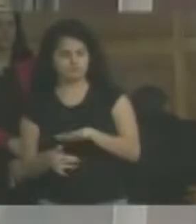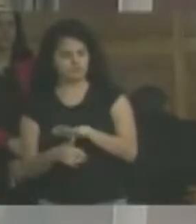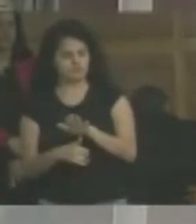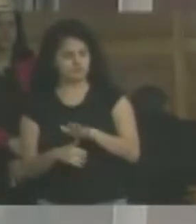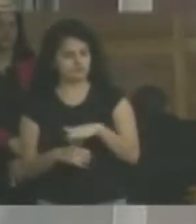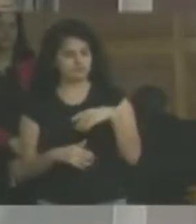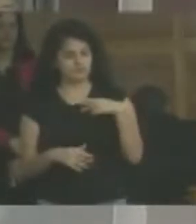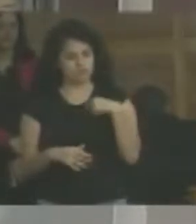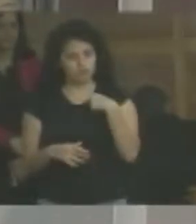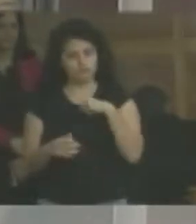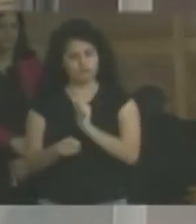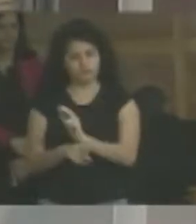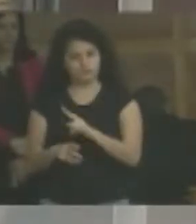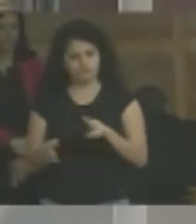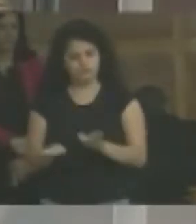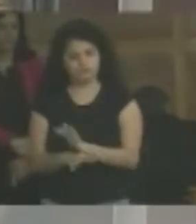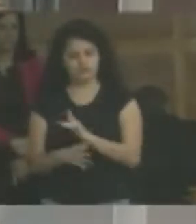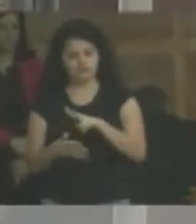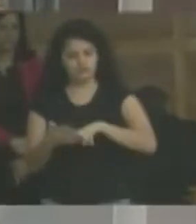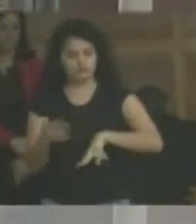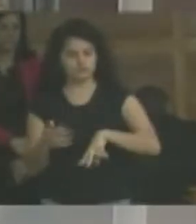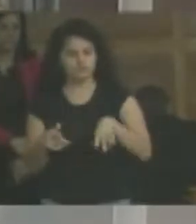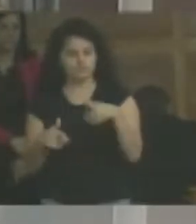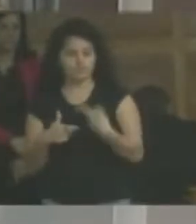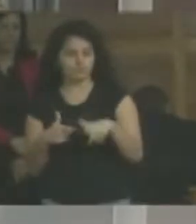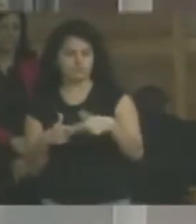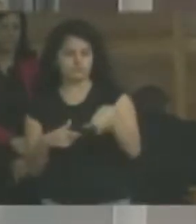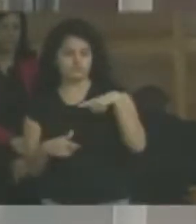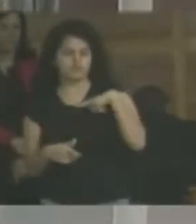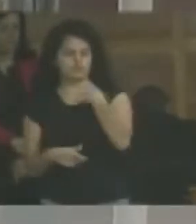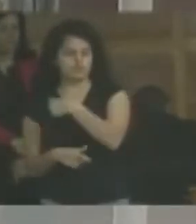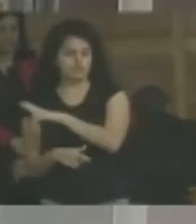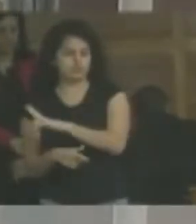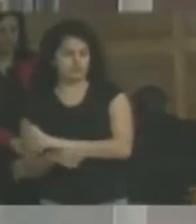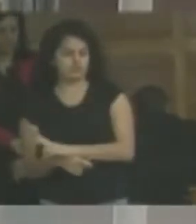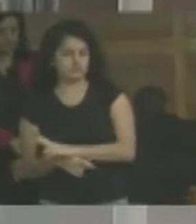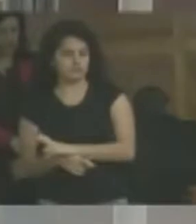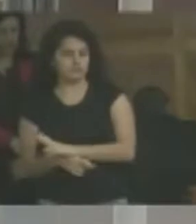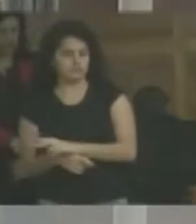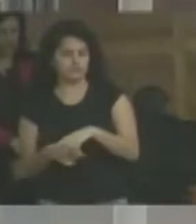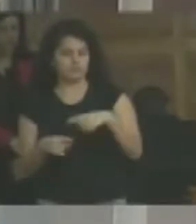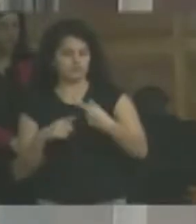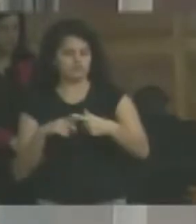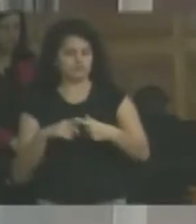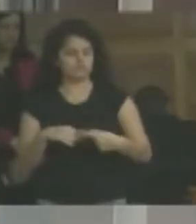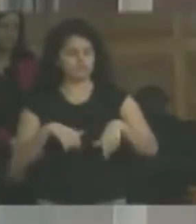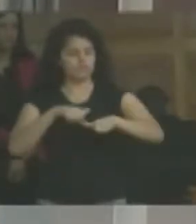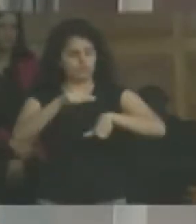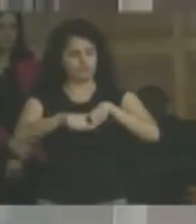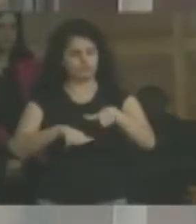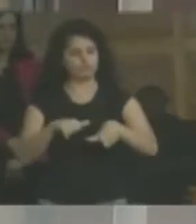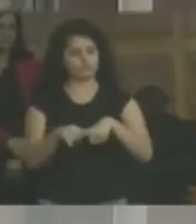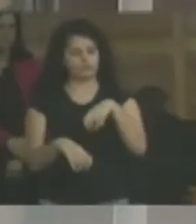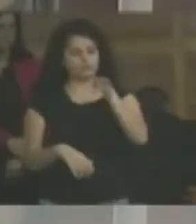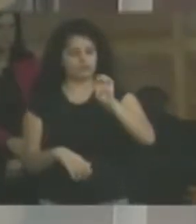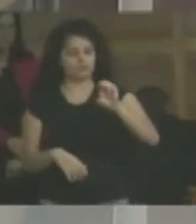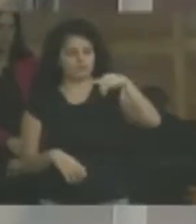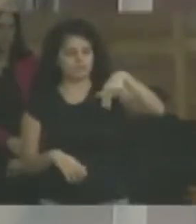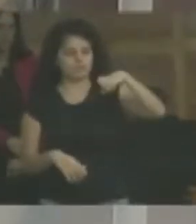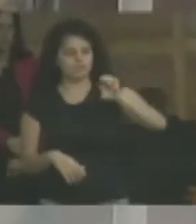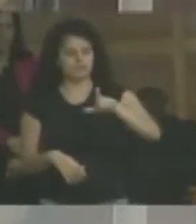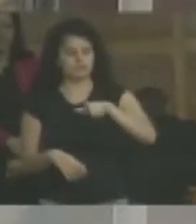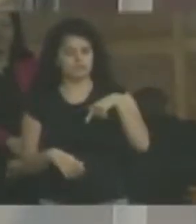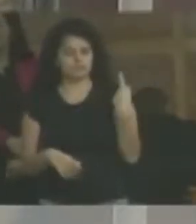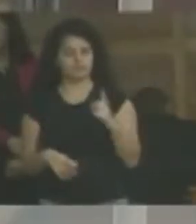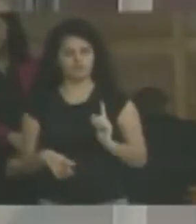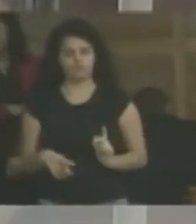Deixa eu terminar de ler aqui. O problema existente lá em relação a um transformador... que a Enel até hoje não instalou. Então, eu vou falar aqui para a